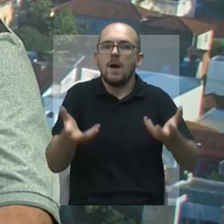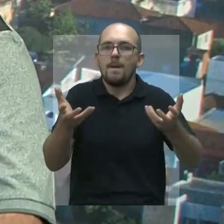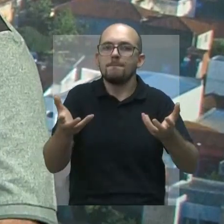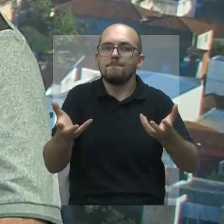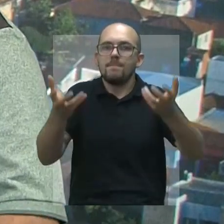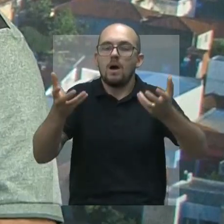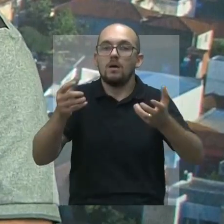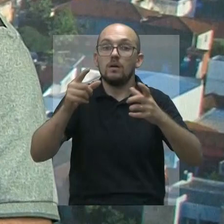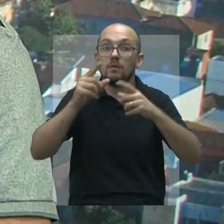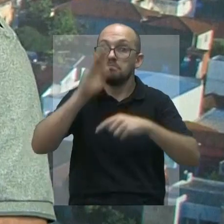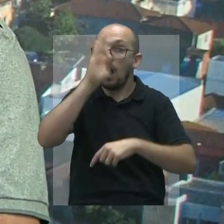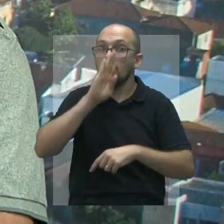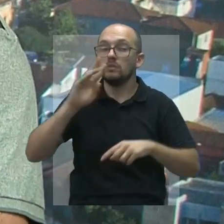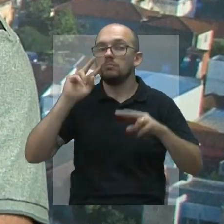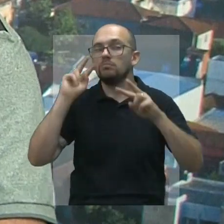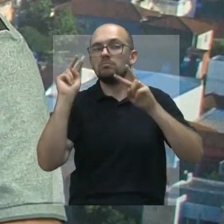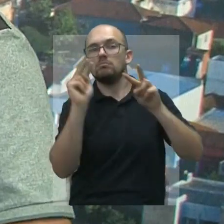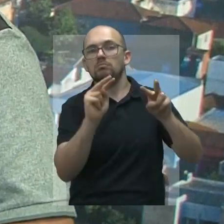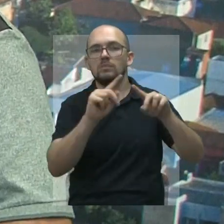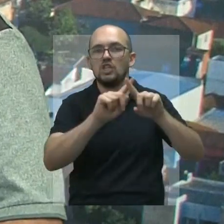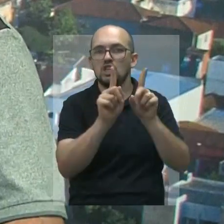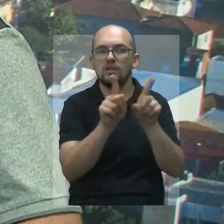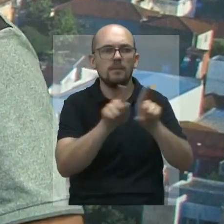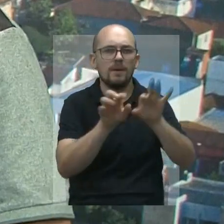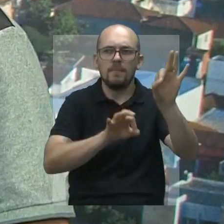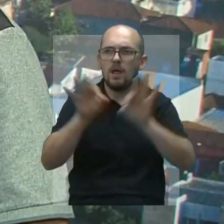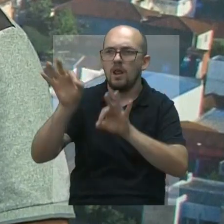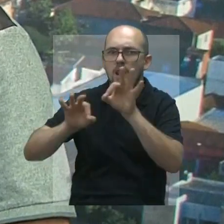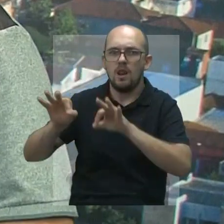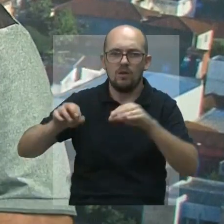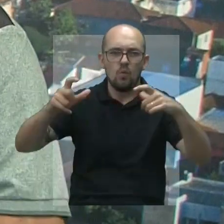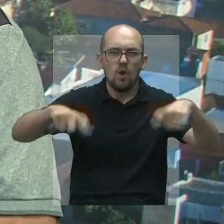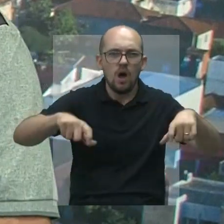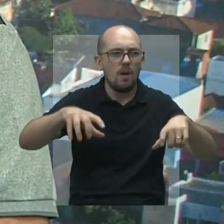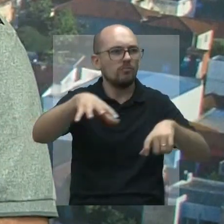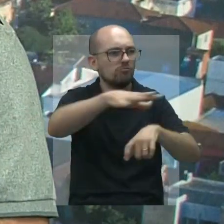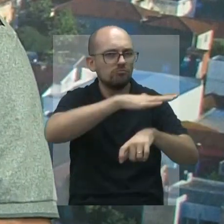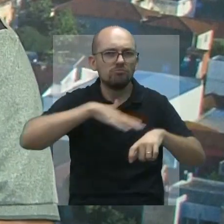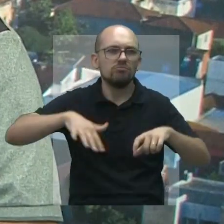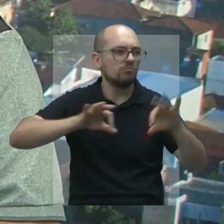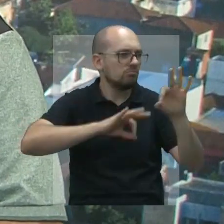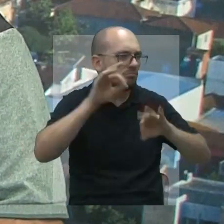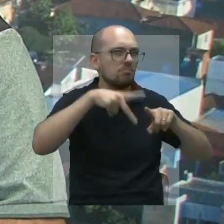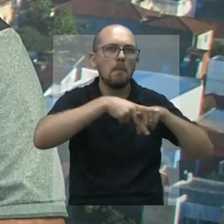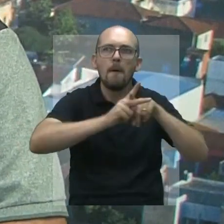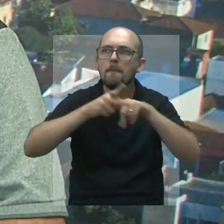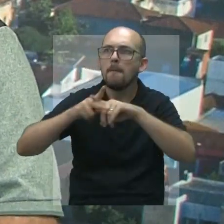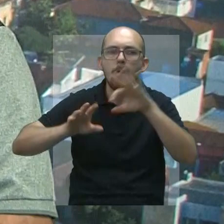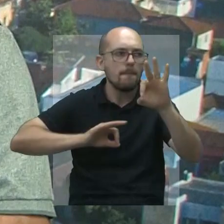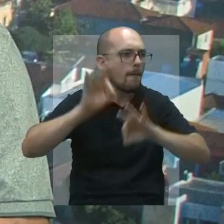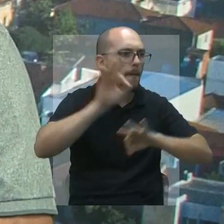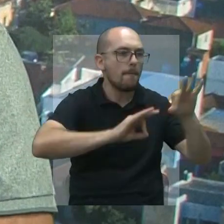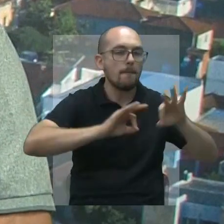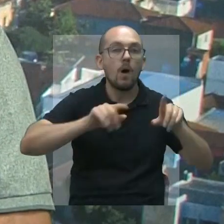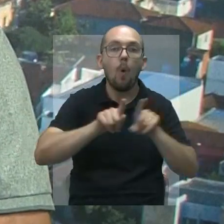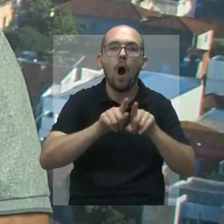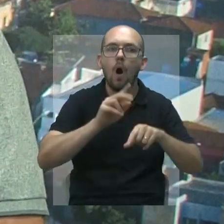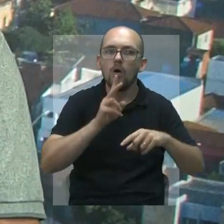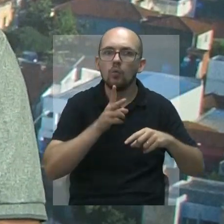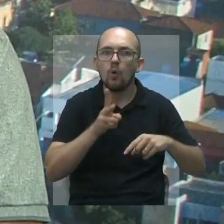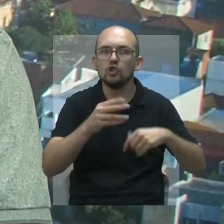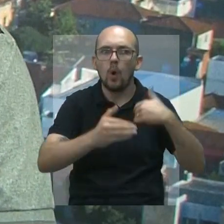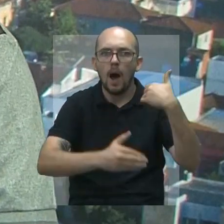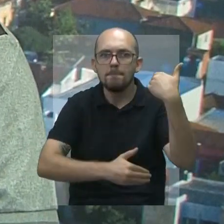tentando estruturar o seu patrimônio, a sua estrutura física, de tal forma que nós tenhamos solidez para continuar.